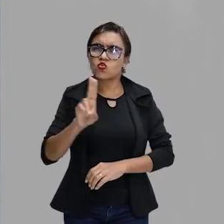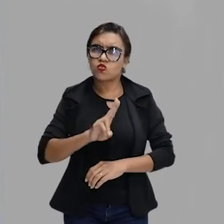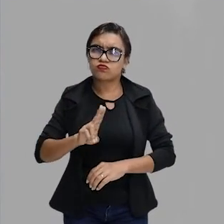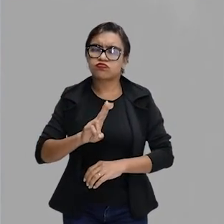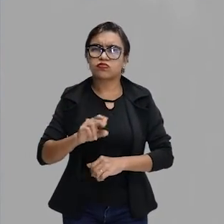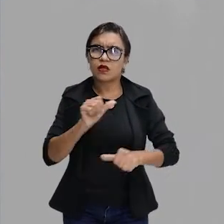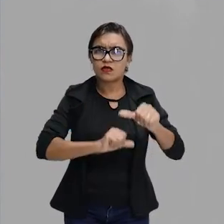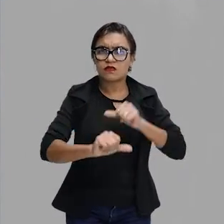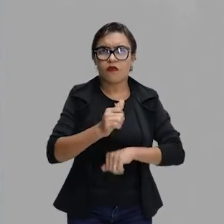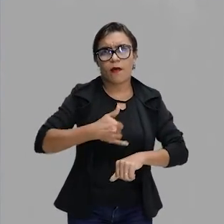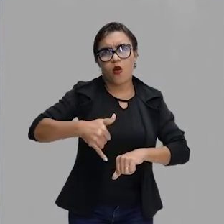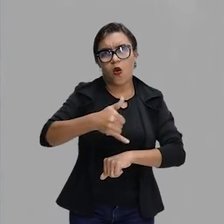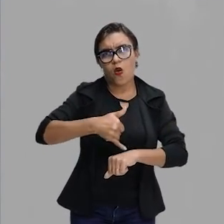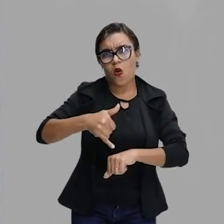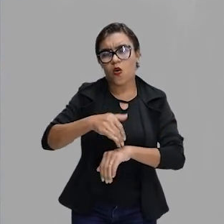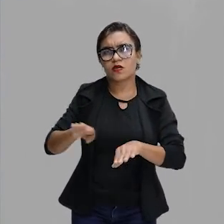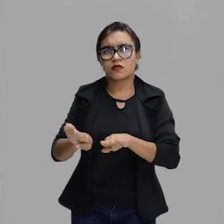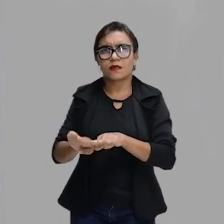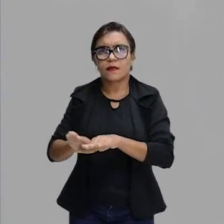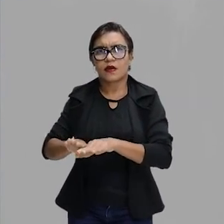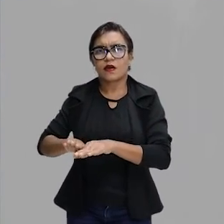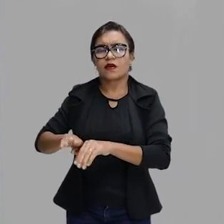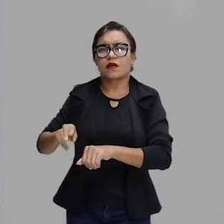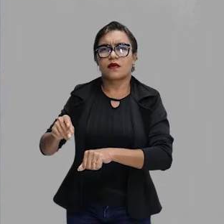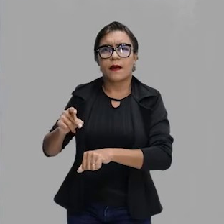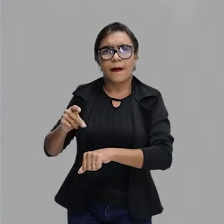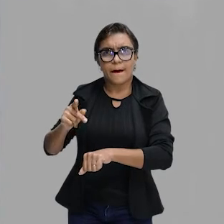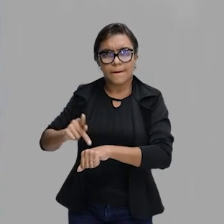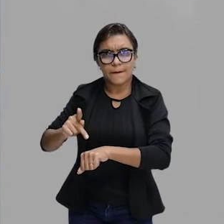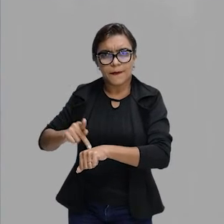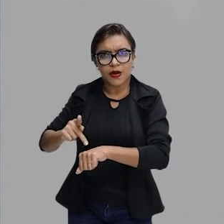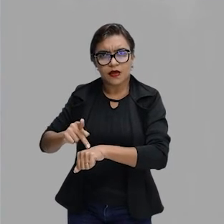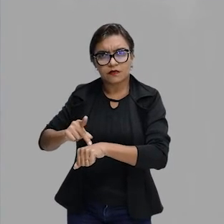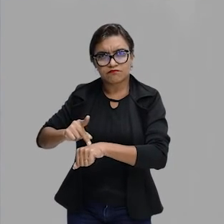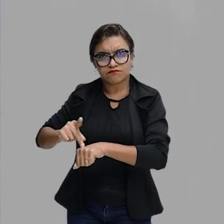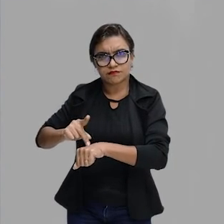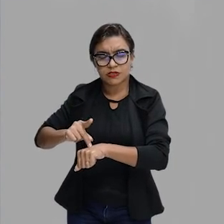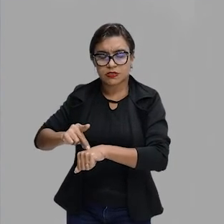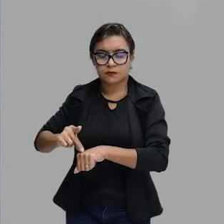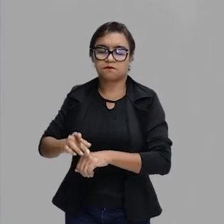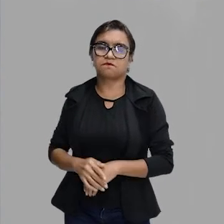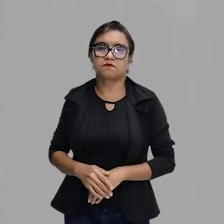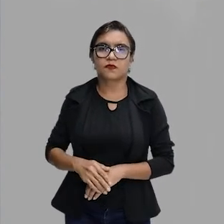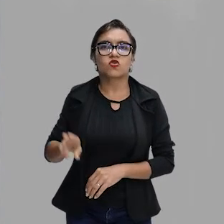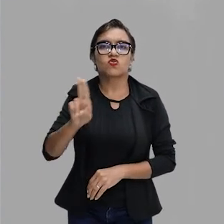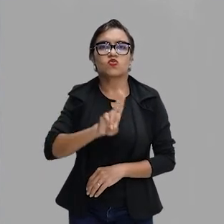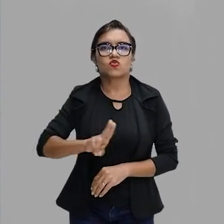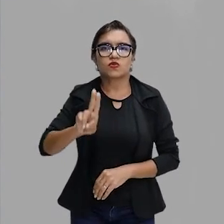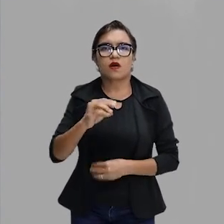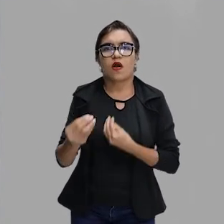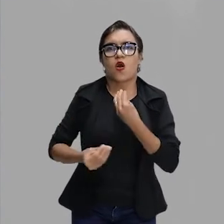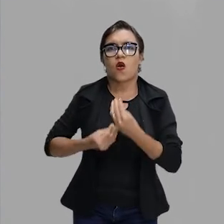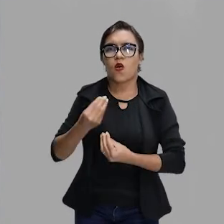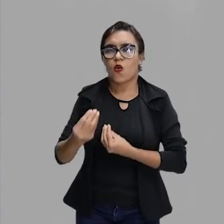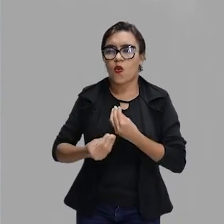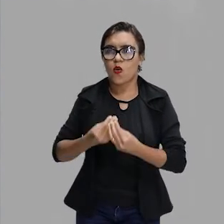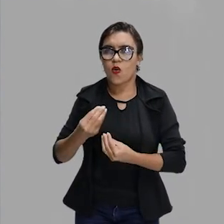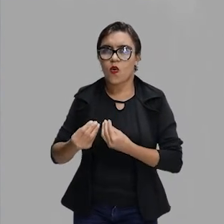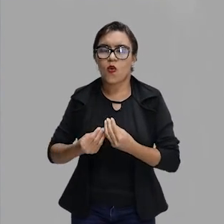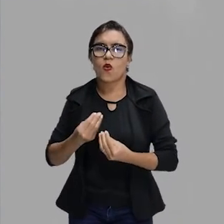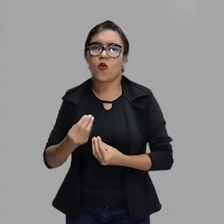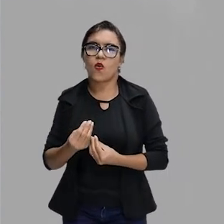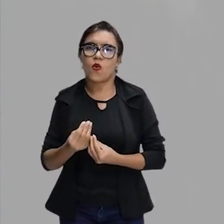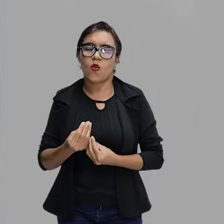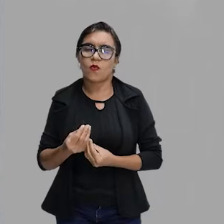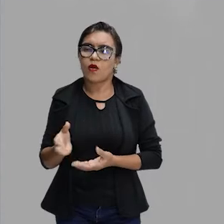carvão. Isso, galera, é extrativismo, tá? Então, ele pode ser usado para subsistência, como recolha de